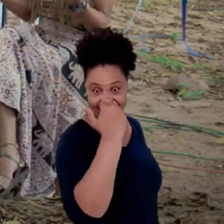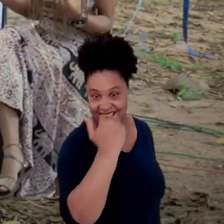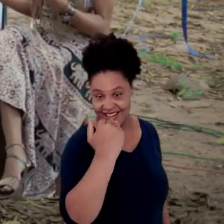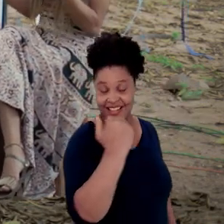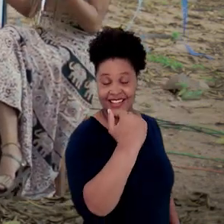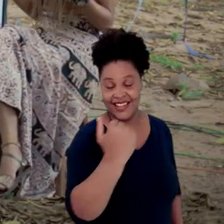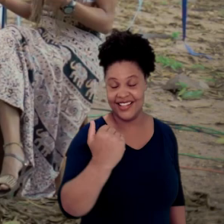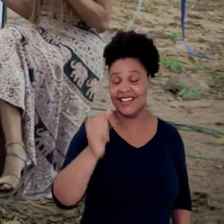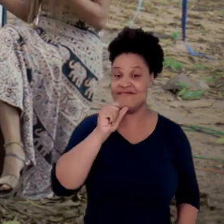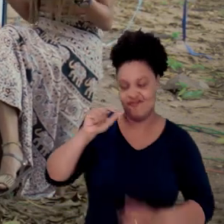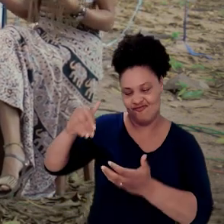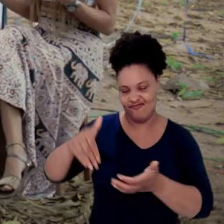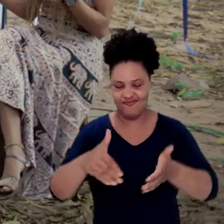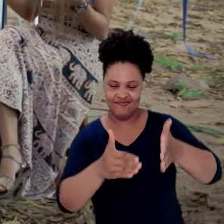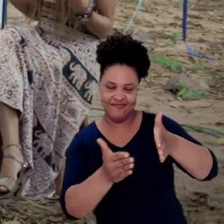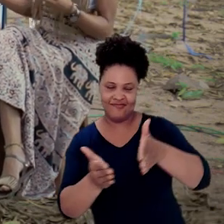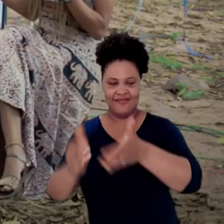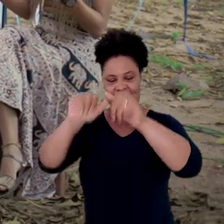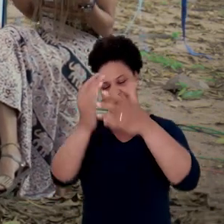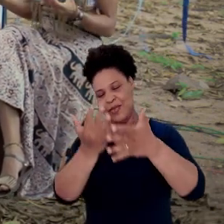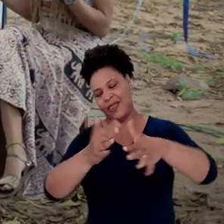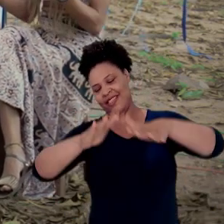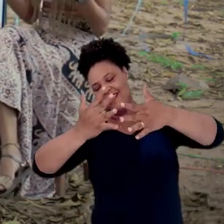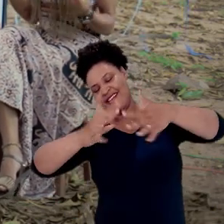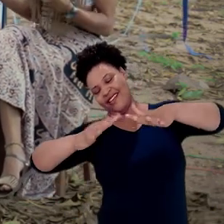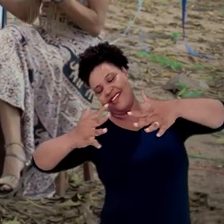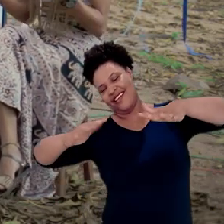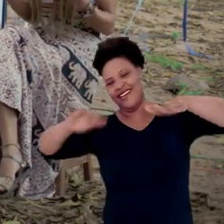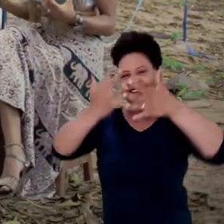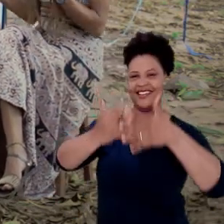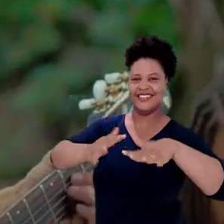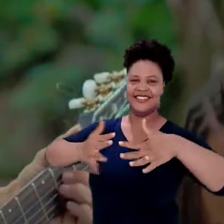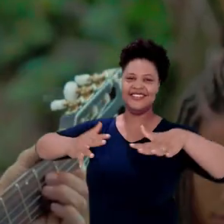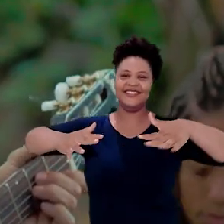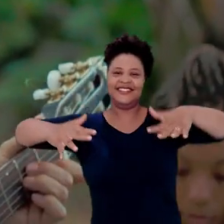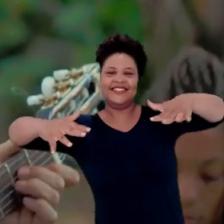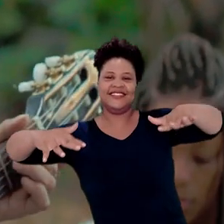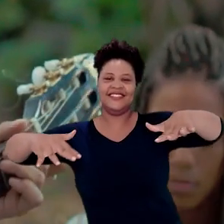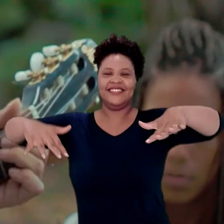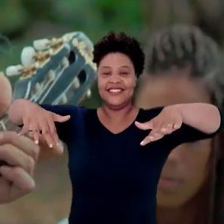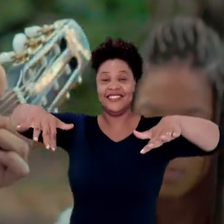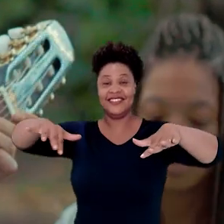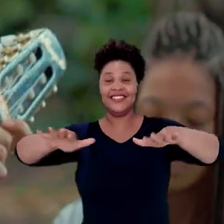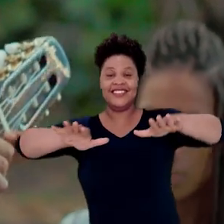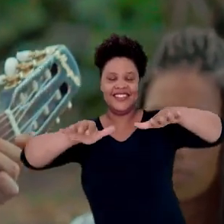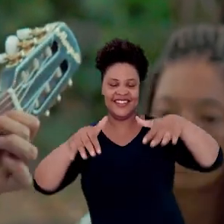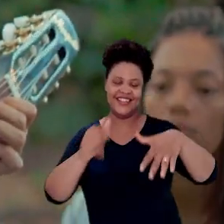Iemanjá balançou as ondas à beira do rio. Iemanjá